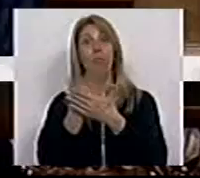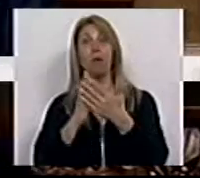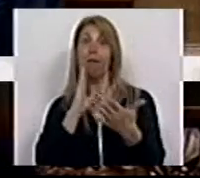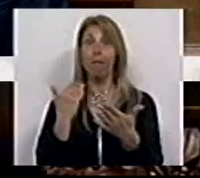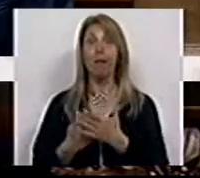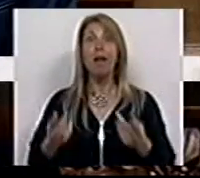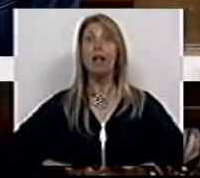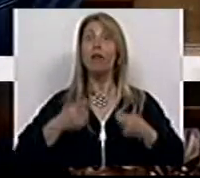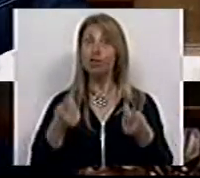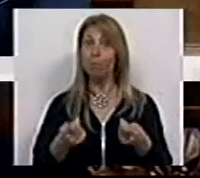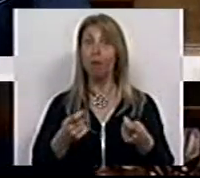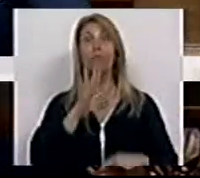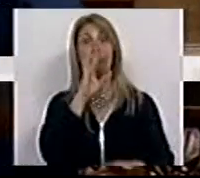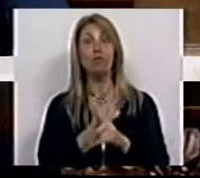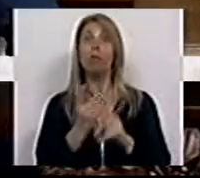emprego.